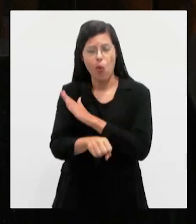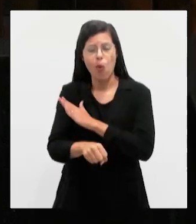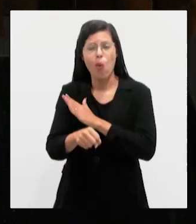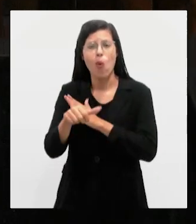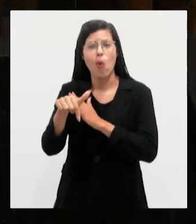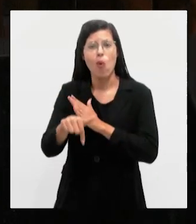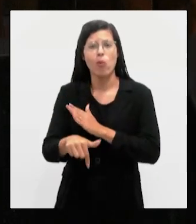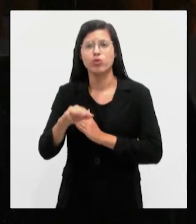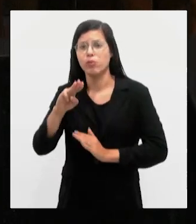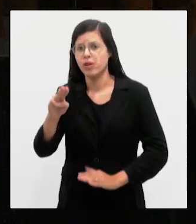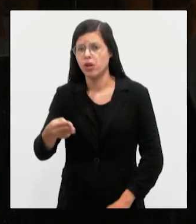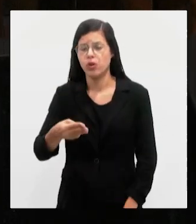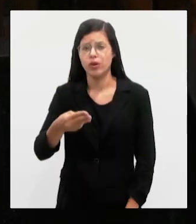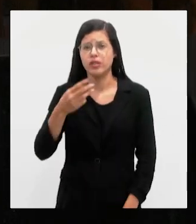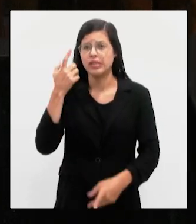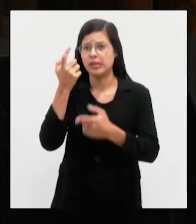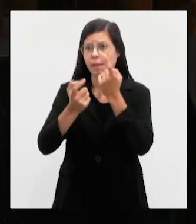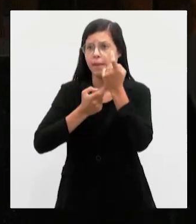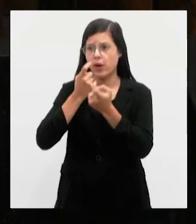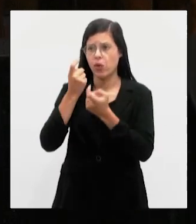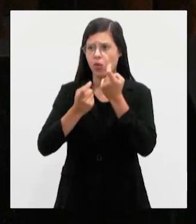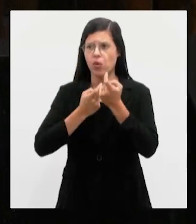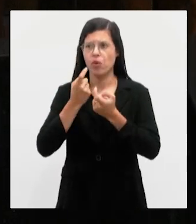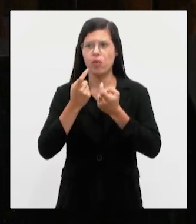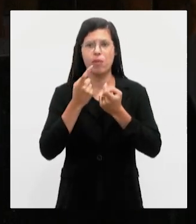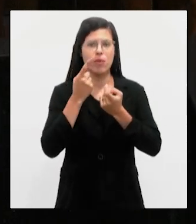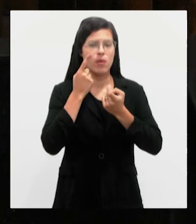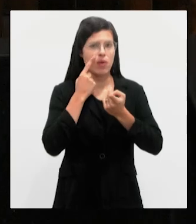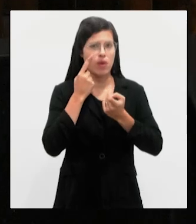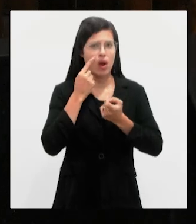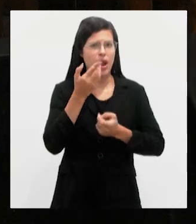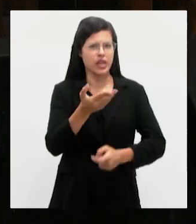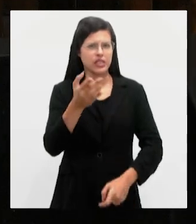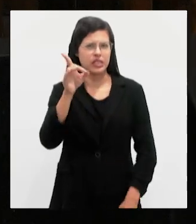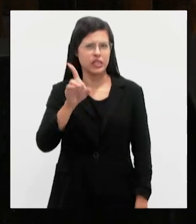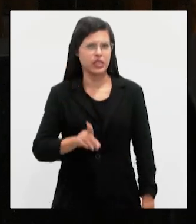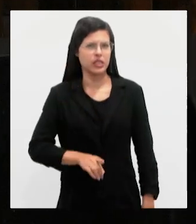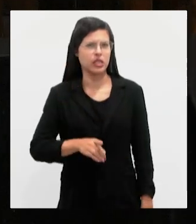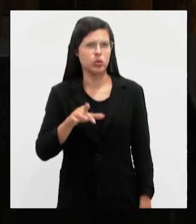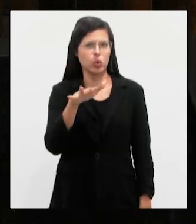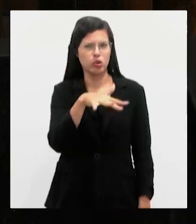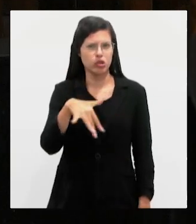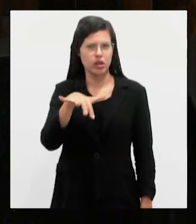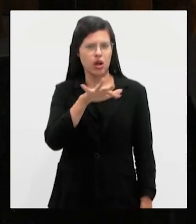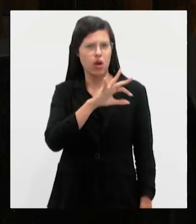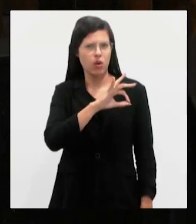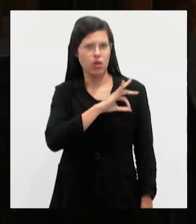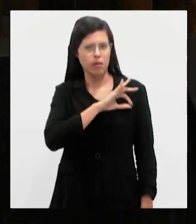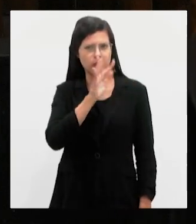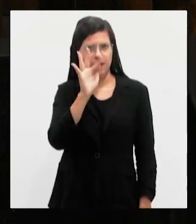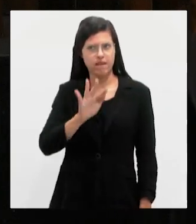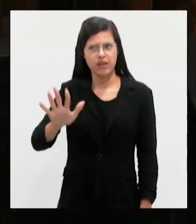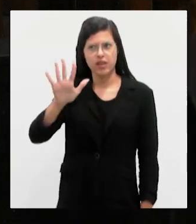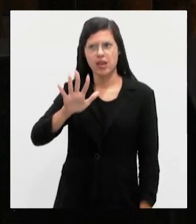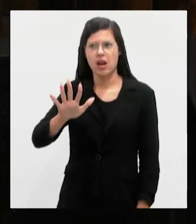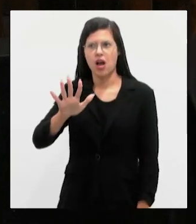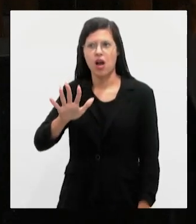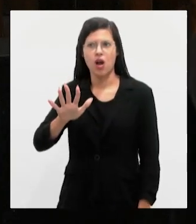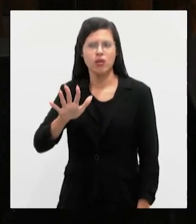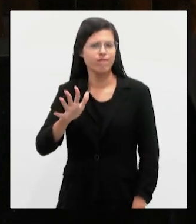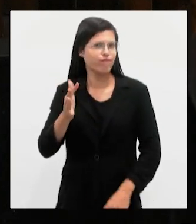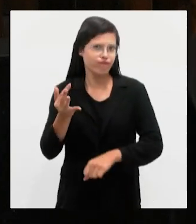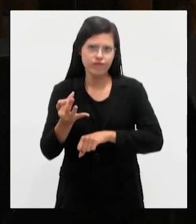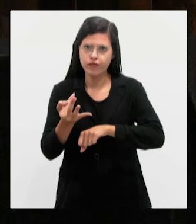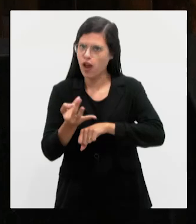se preocupam, olha, esse diretor-geral da Polícia Federal, daqui a pouquinho, não vai aguentar no cargo,